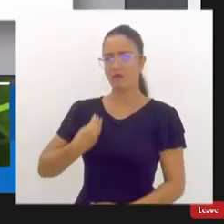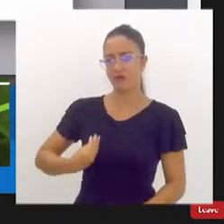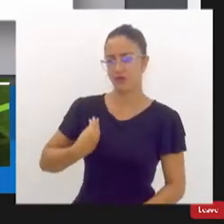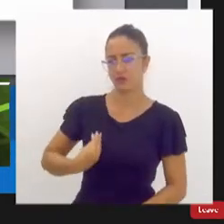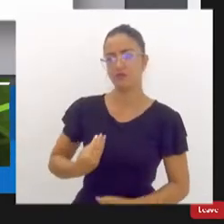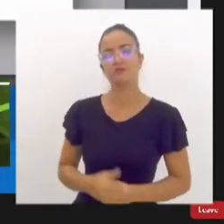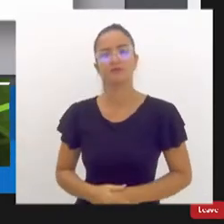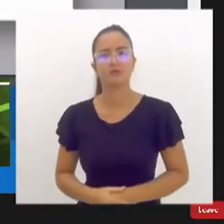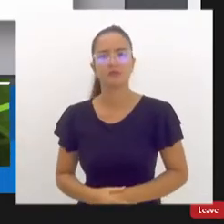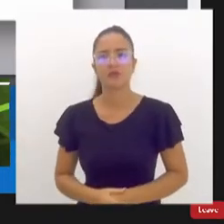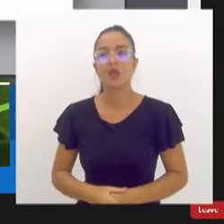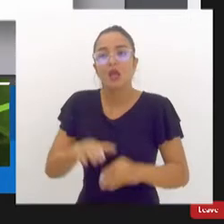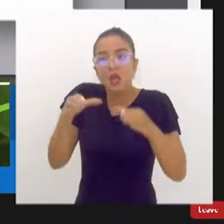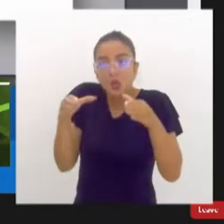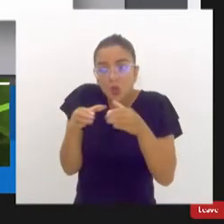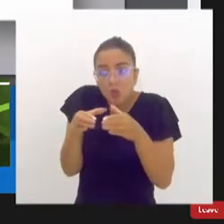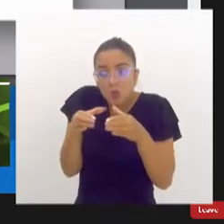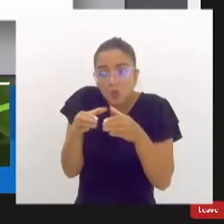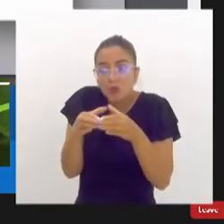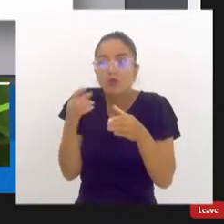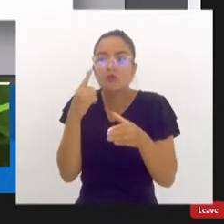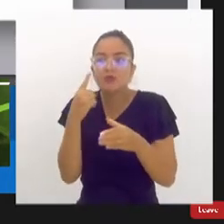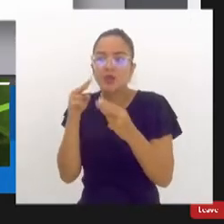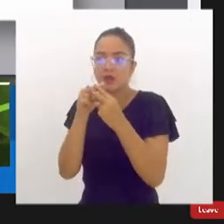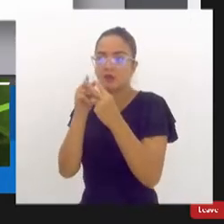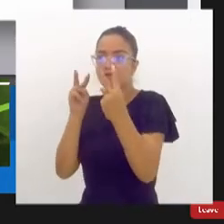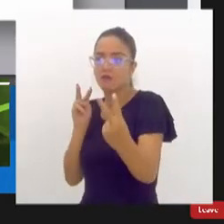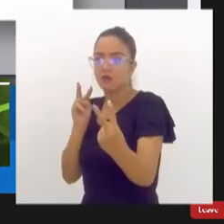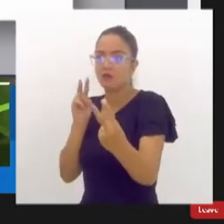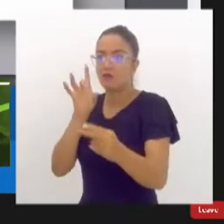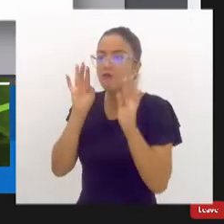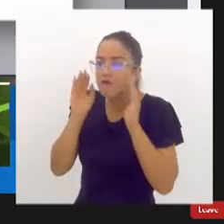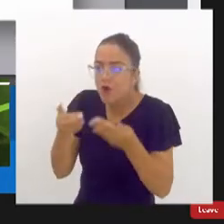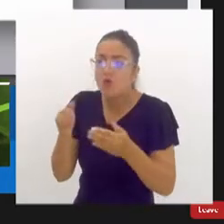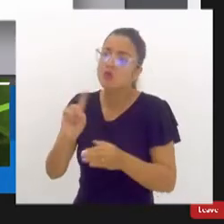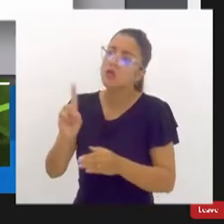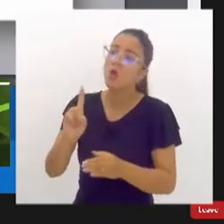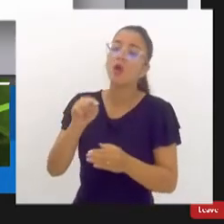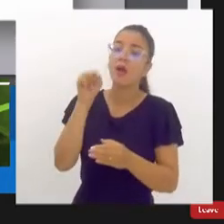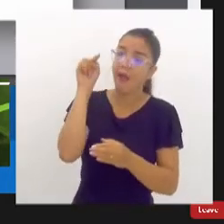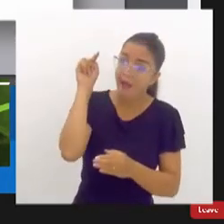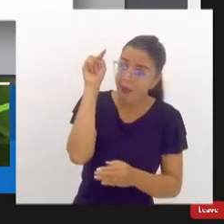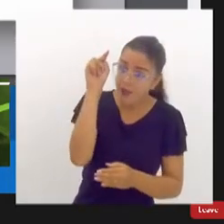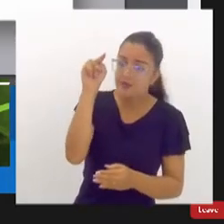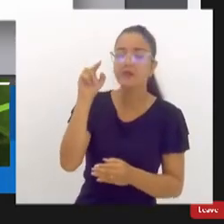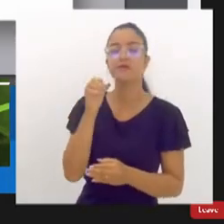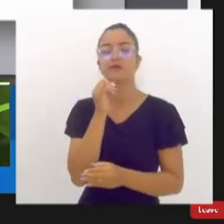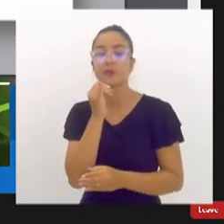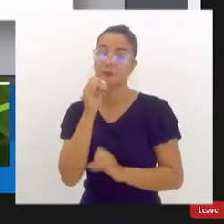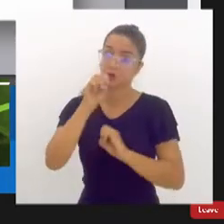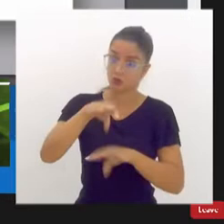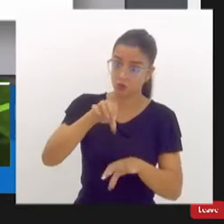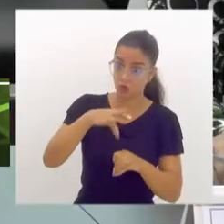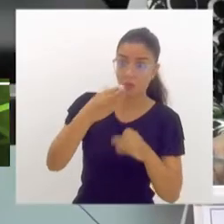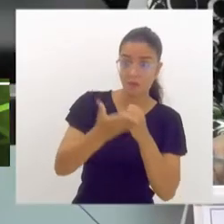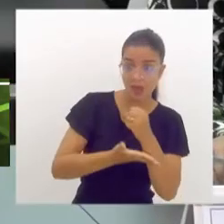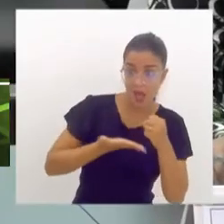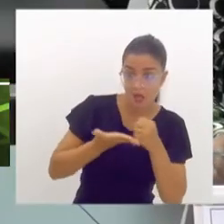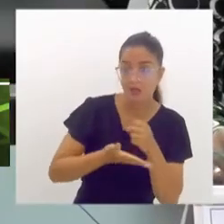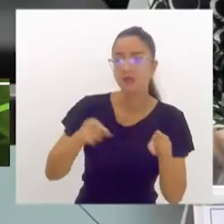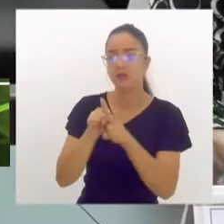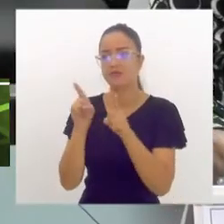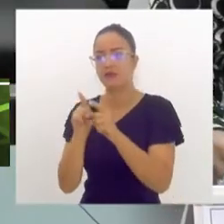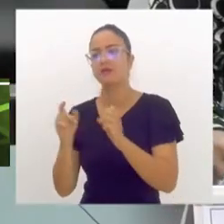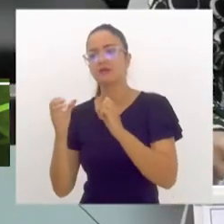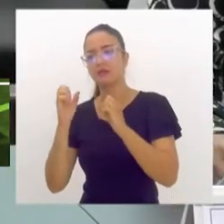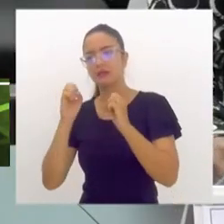uma câmara específica para tratamento de educação à distância. Ele se divide tanto na educação básica quanto na educação